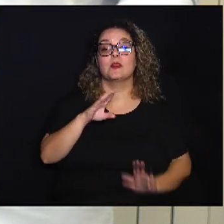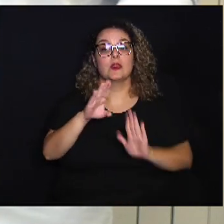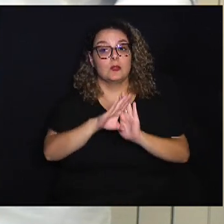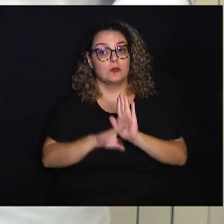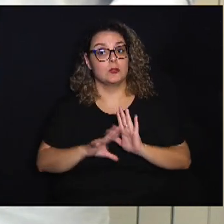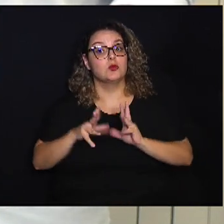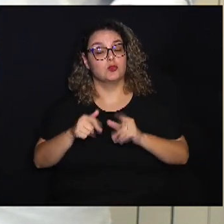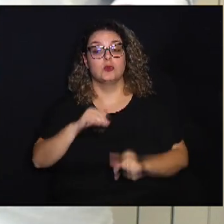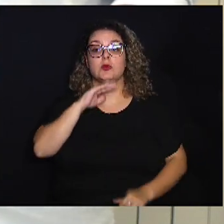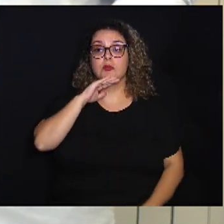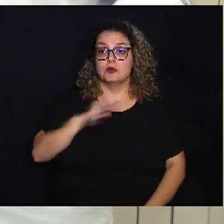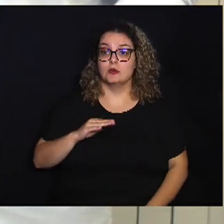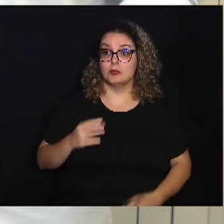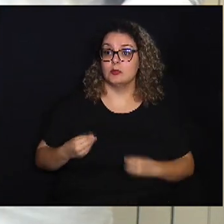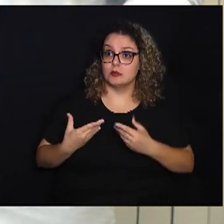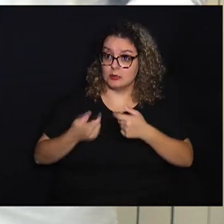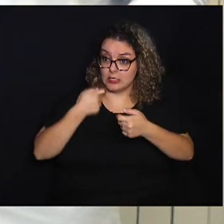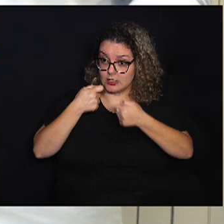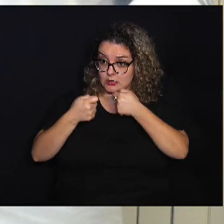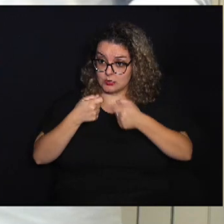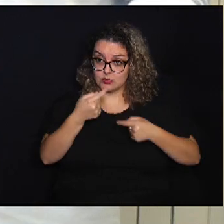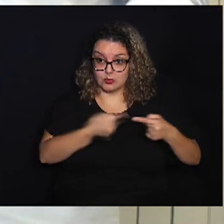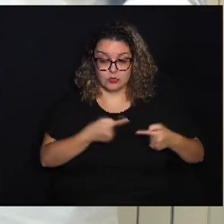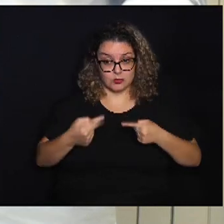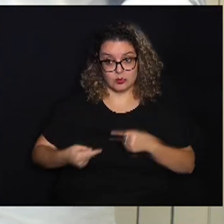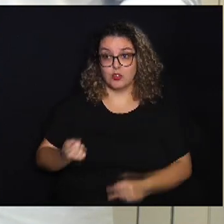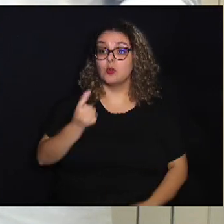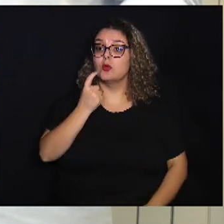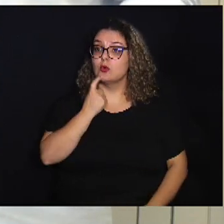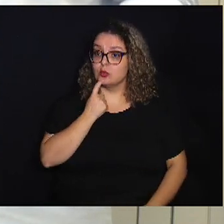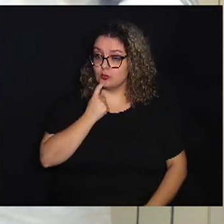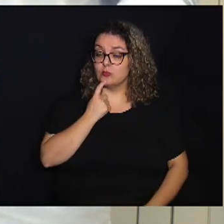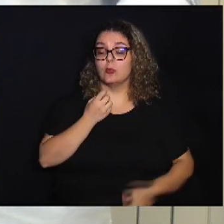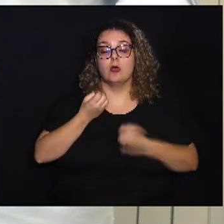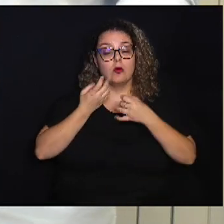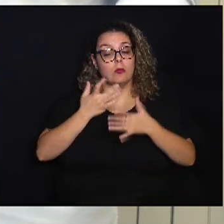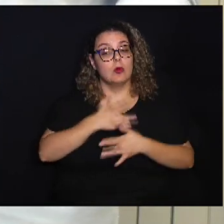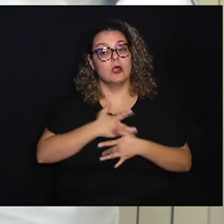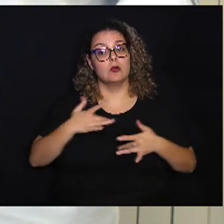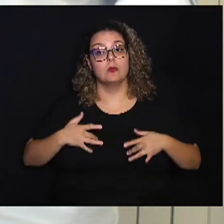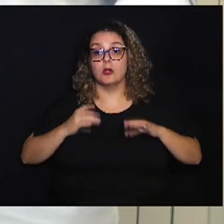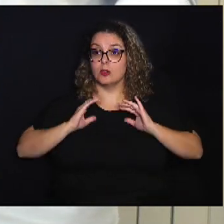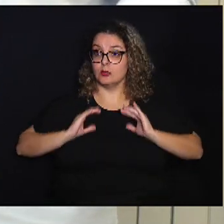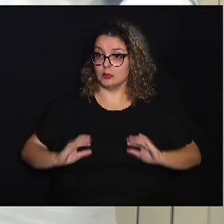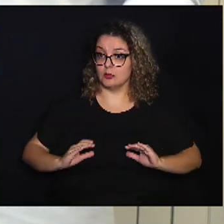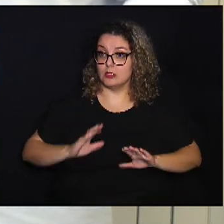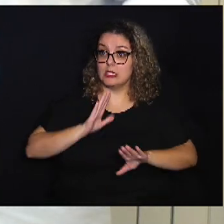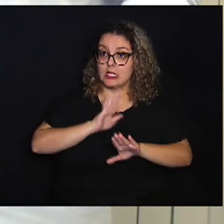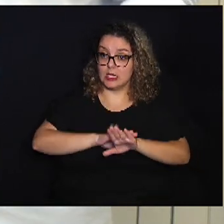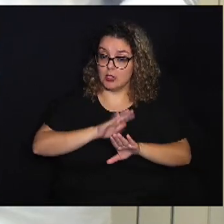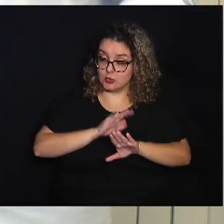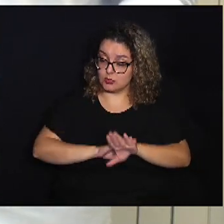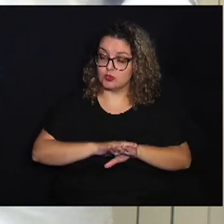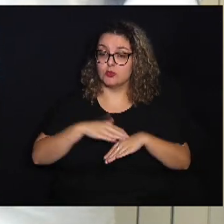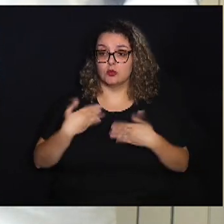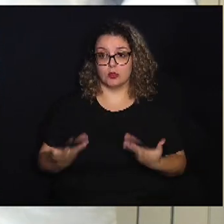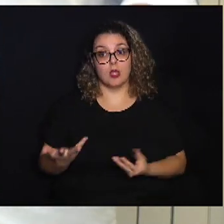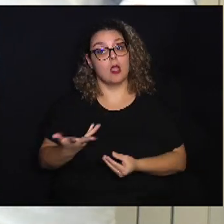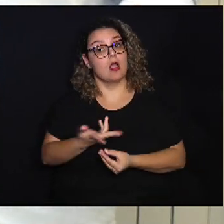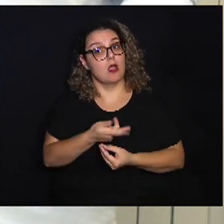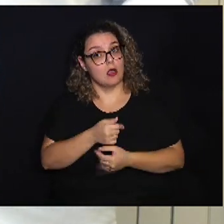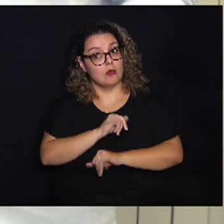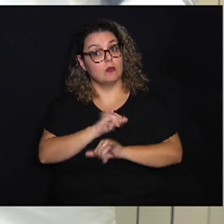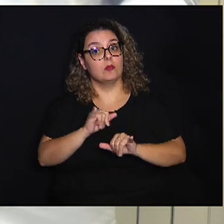as tardes traz entrevistas, debates sobre Campinas, bem-estar, comportamento e atitude, artes, com notícias